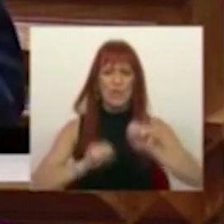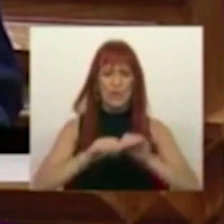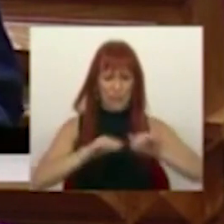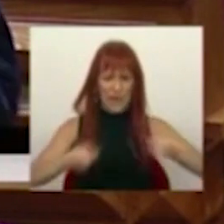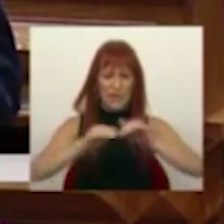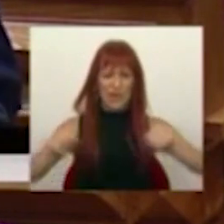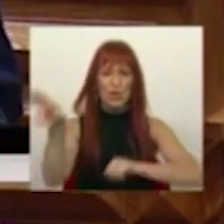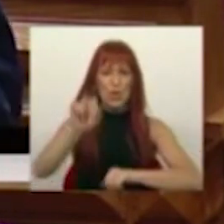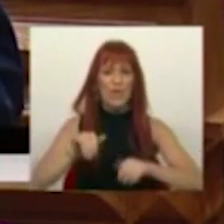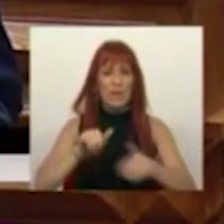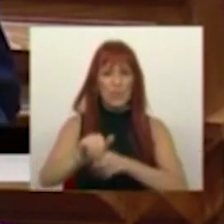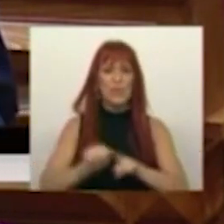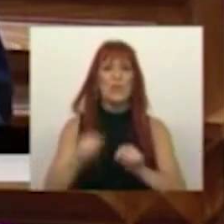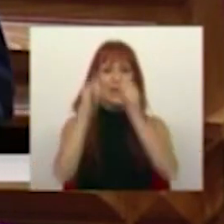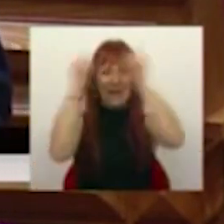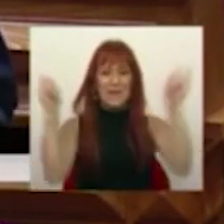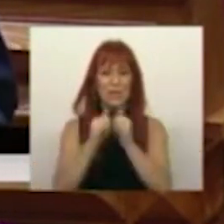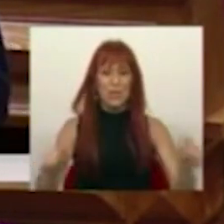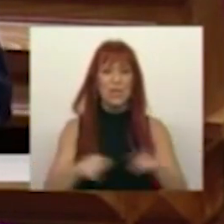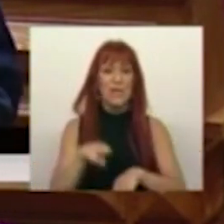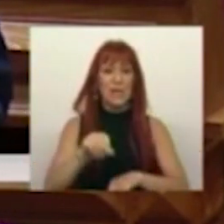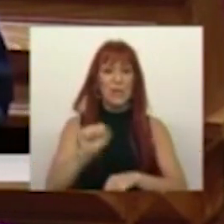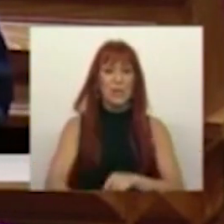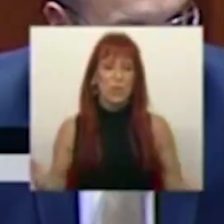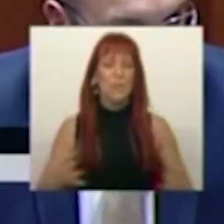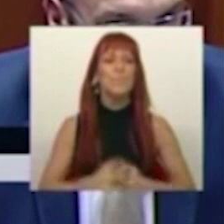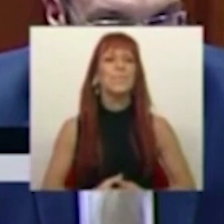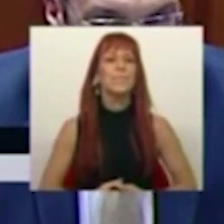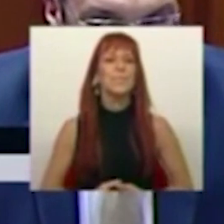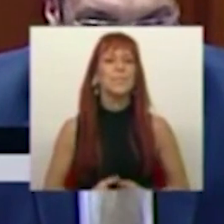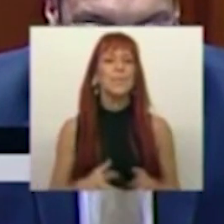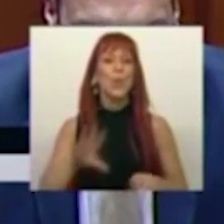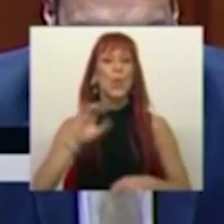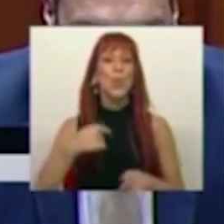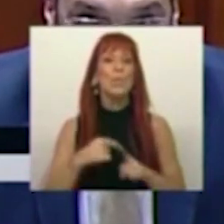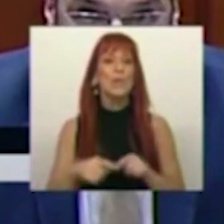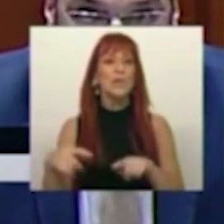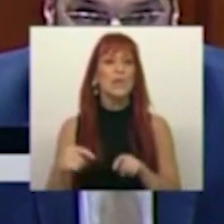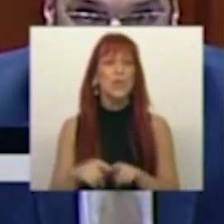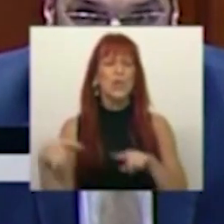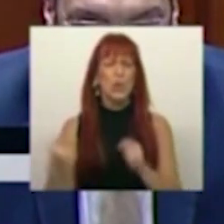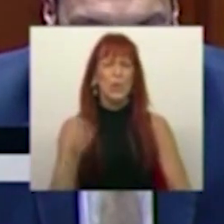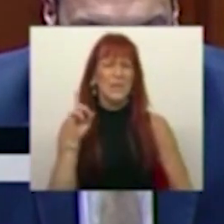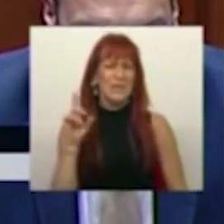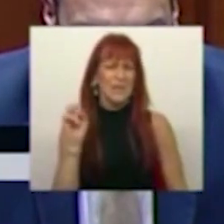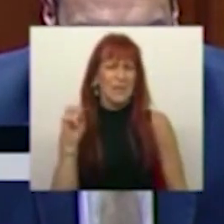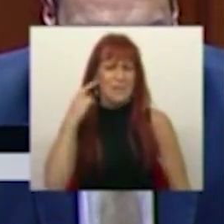faseada do novo aeroporto internacional nos terrenos do Campo de Tiro. O país discute há 60 anos